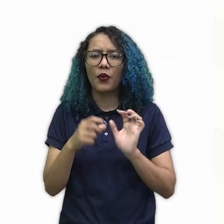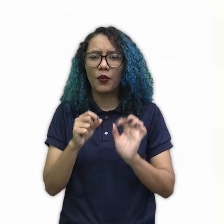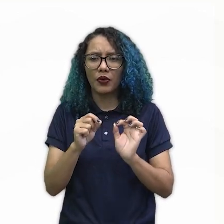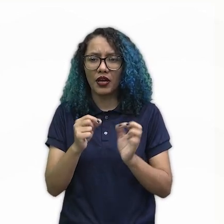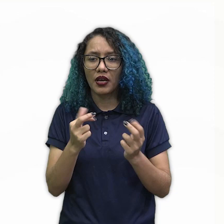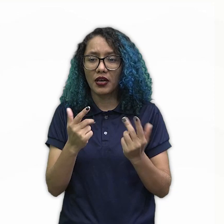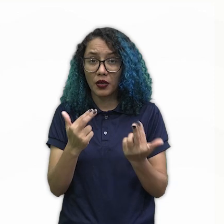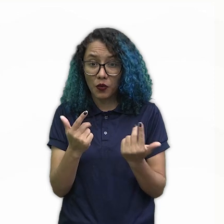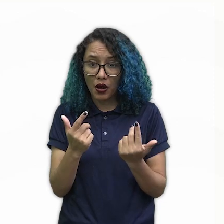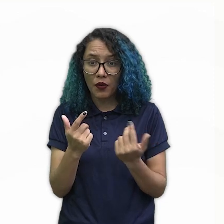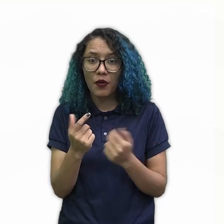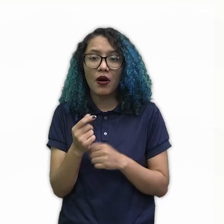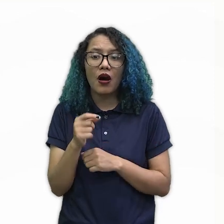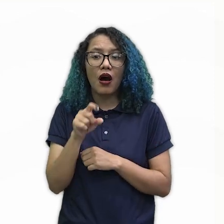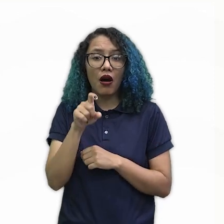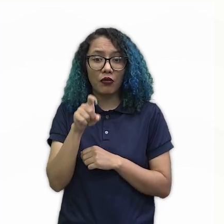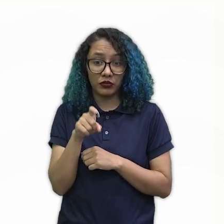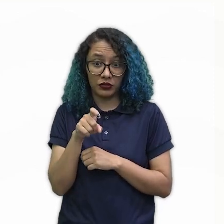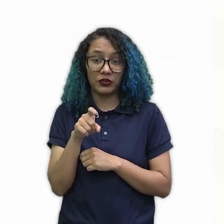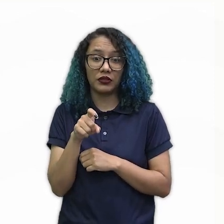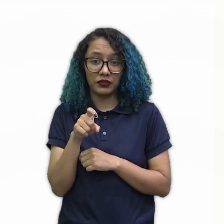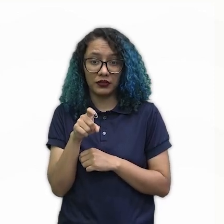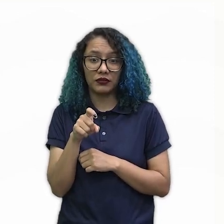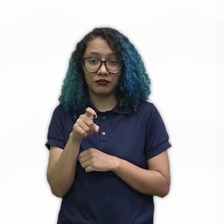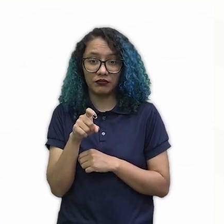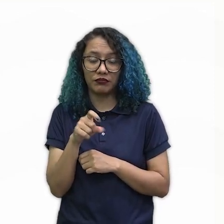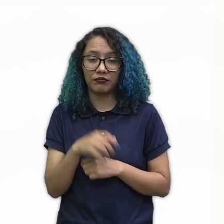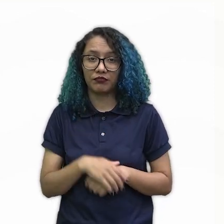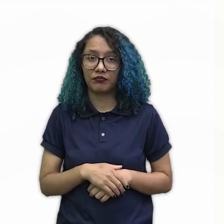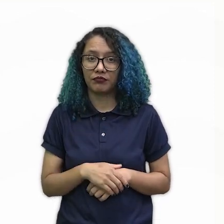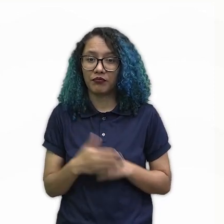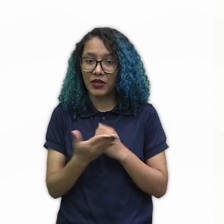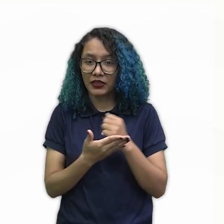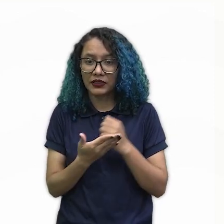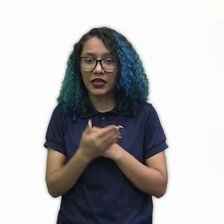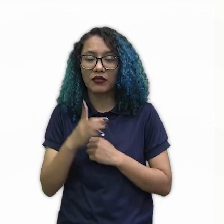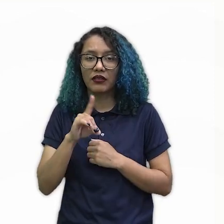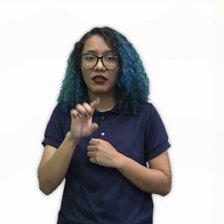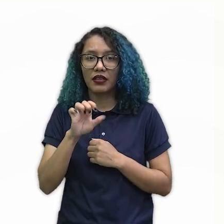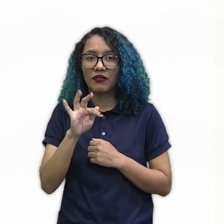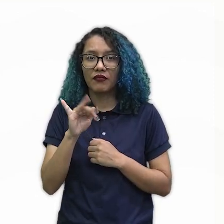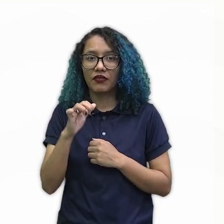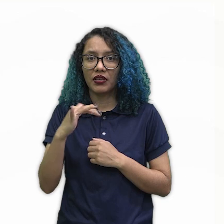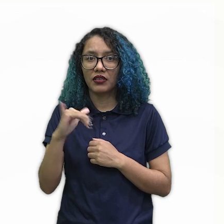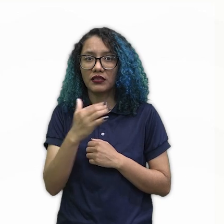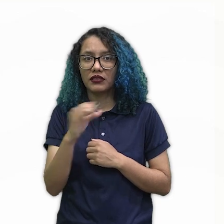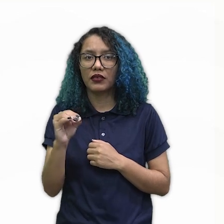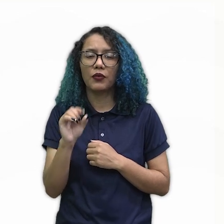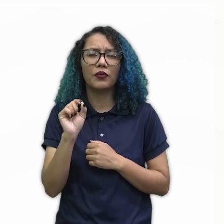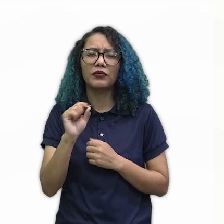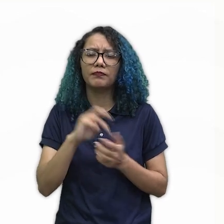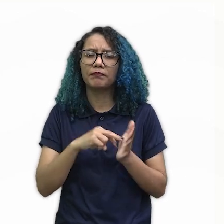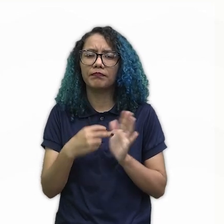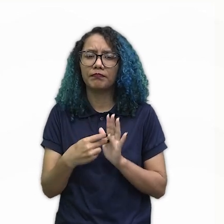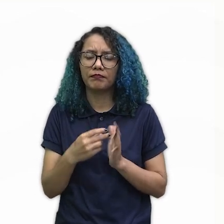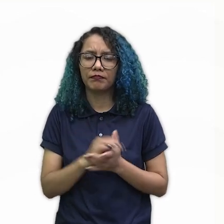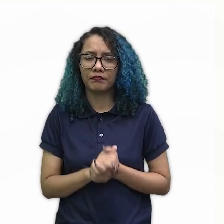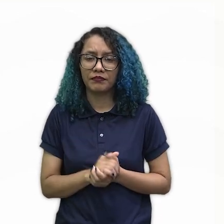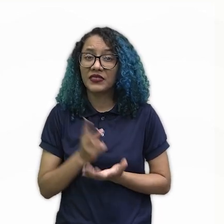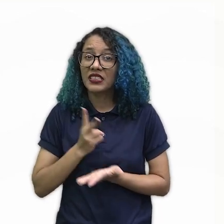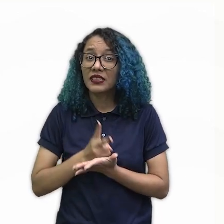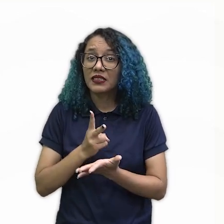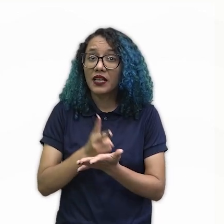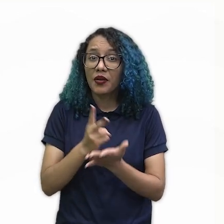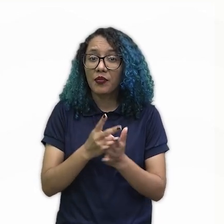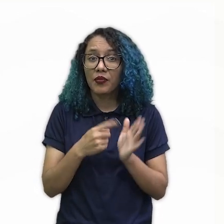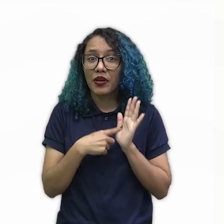ao logaritmando pela definição. E que definição é essa, moçada? Você lembra? É aquilo que está aparecendo aí direto,